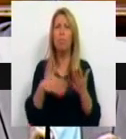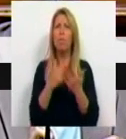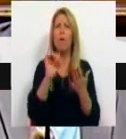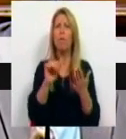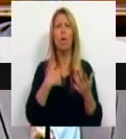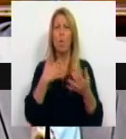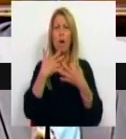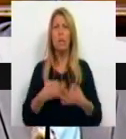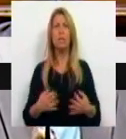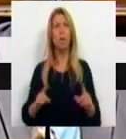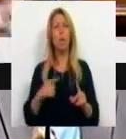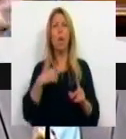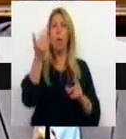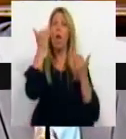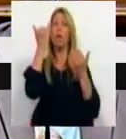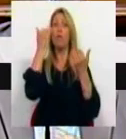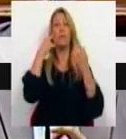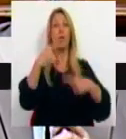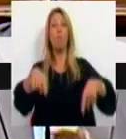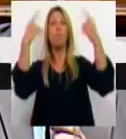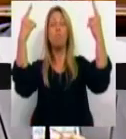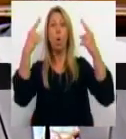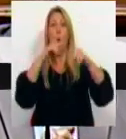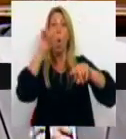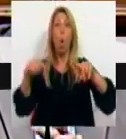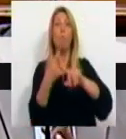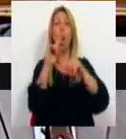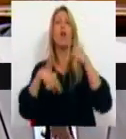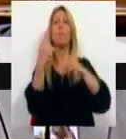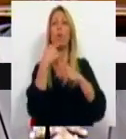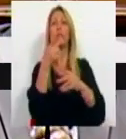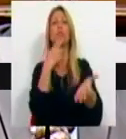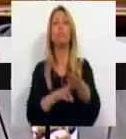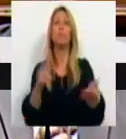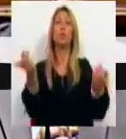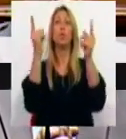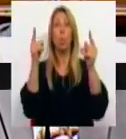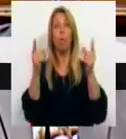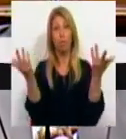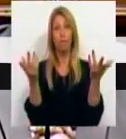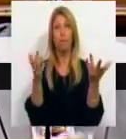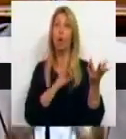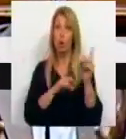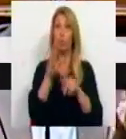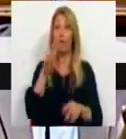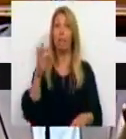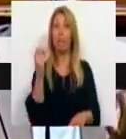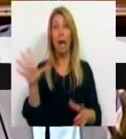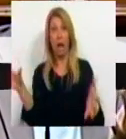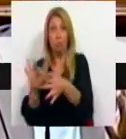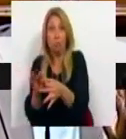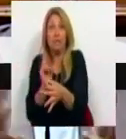desmentida passado uma hora e que ainda assim ocupa 1 minuto da intervenção do deputado Miguel Morgado. Mas é preciso perceber qual